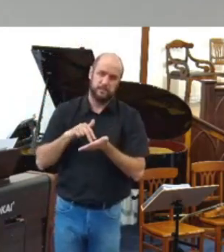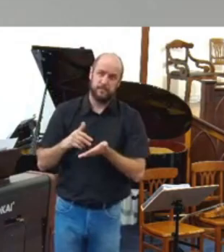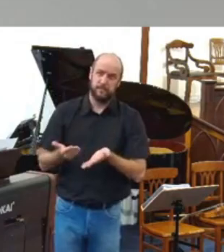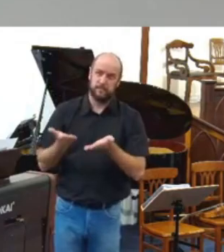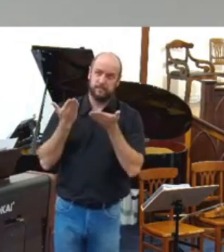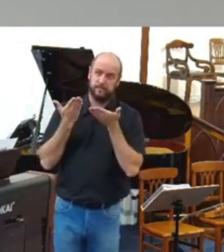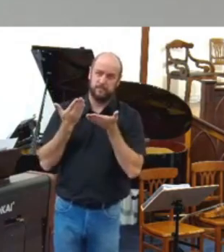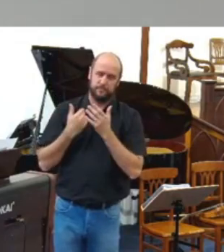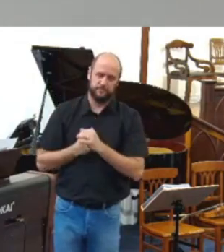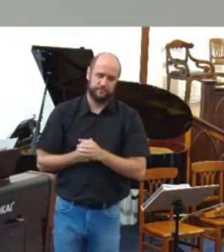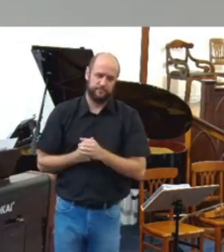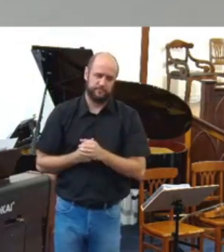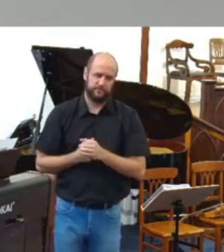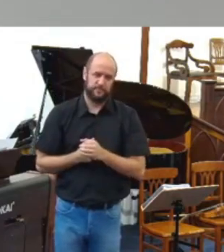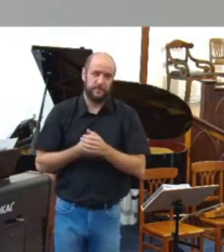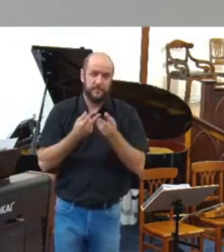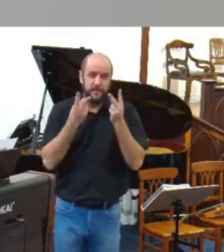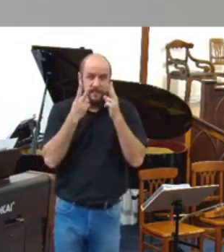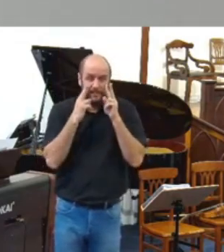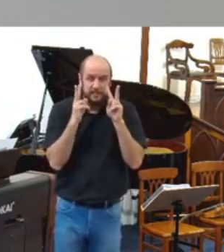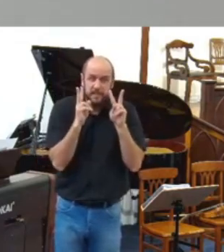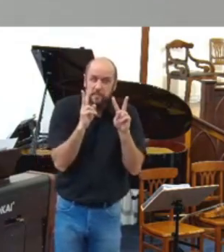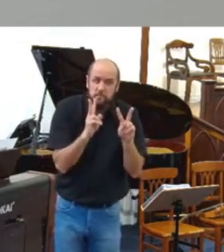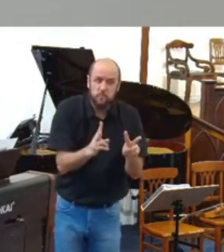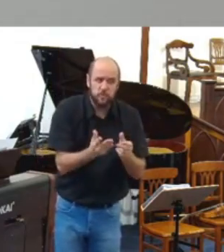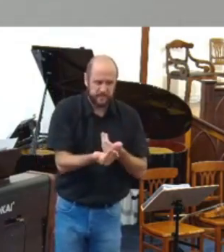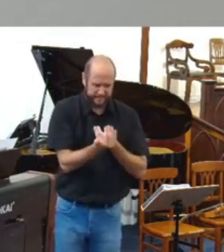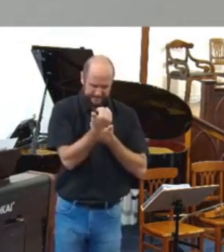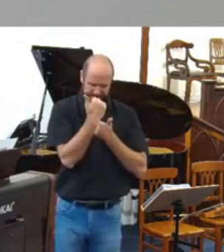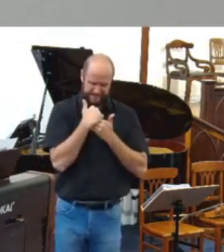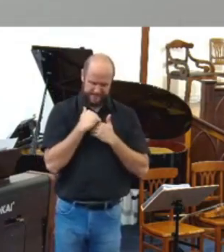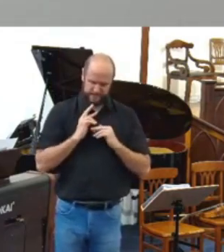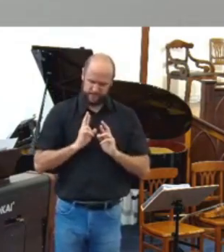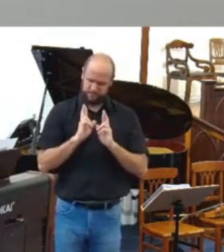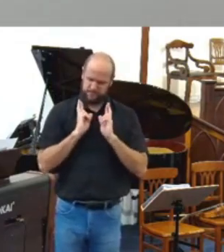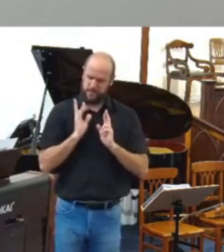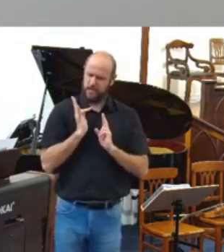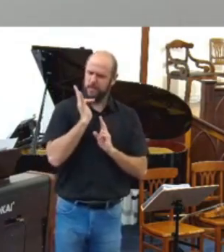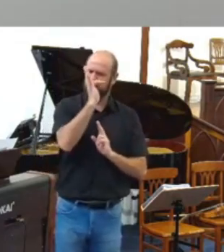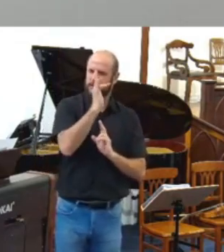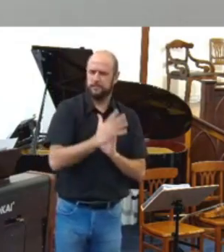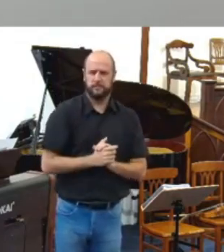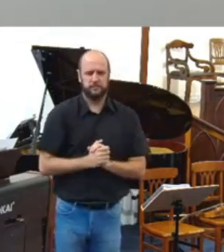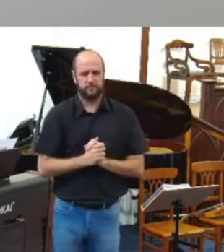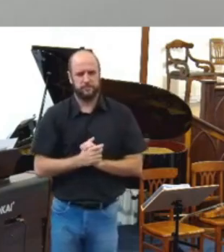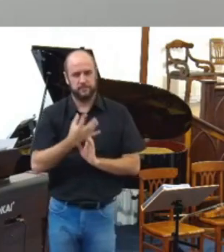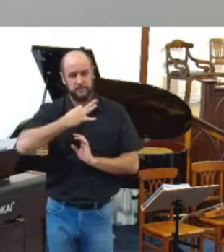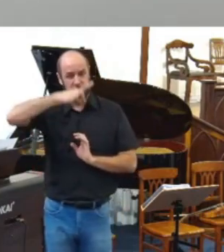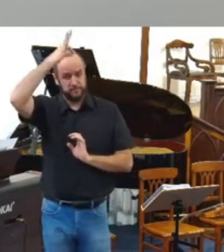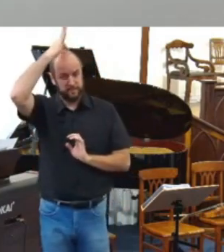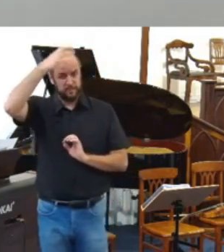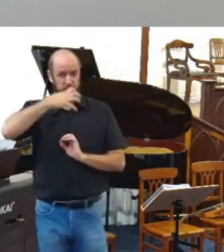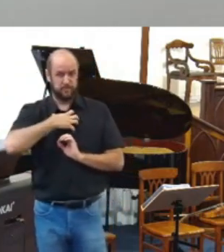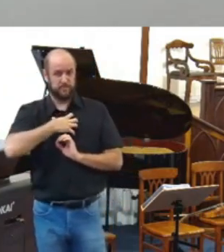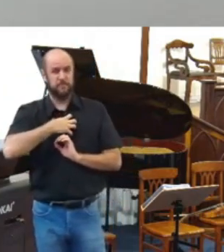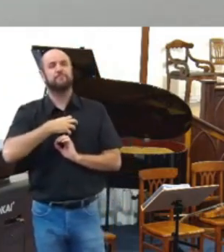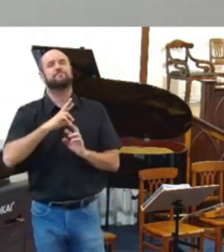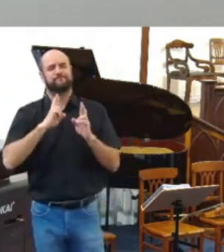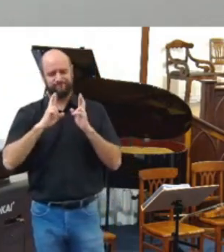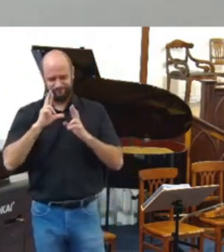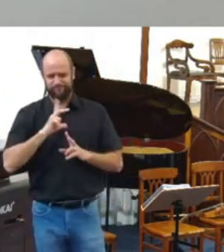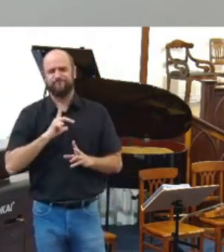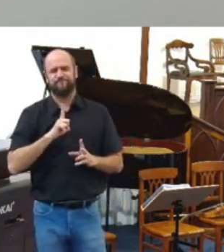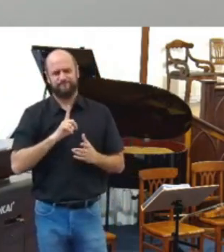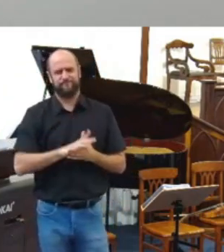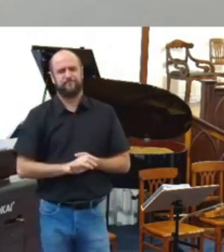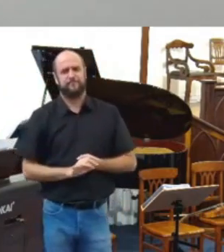vem trazer, a testemunha interior da esperança futura. Quem tem o Espírito tem esperança.